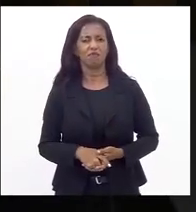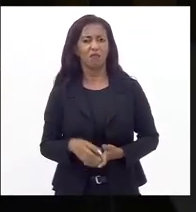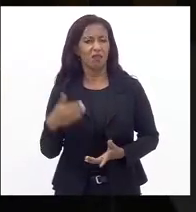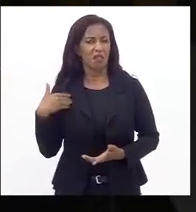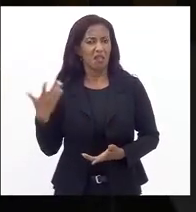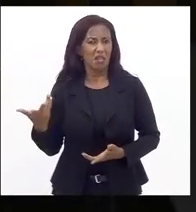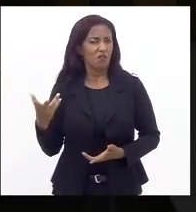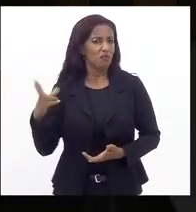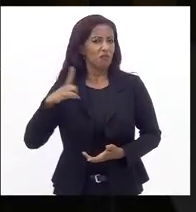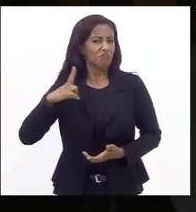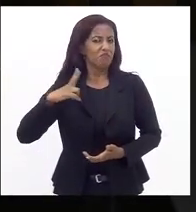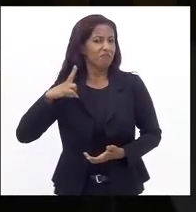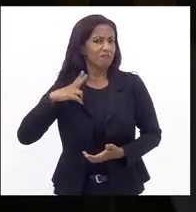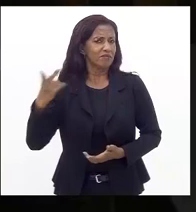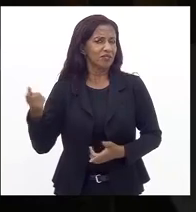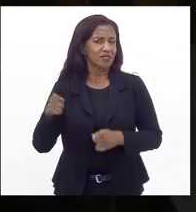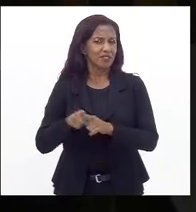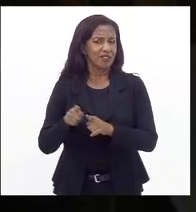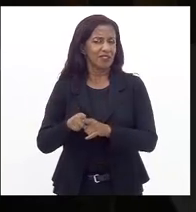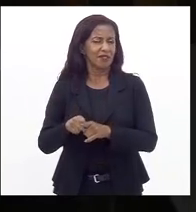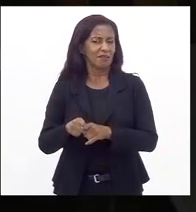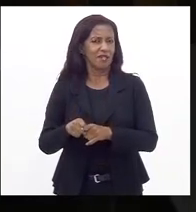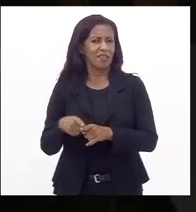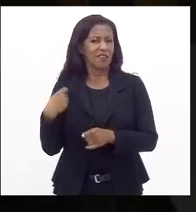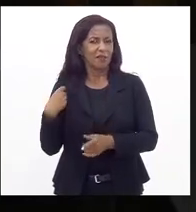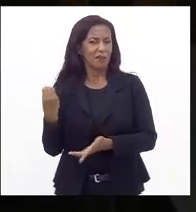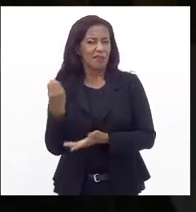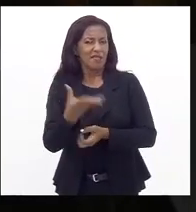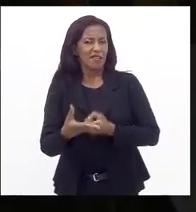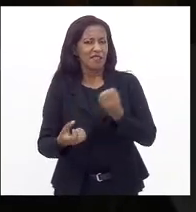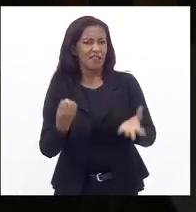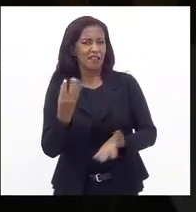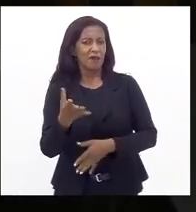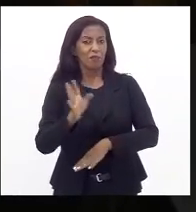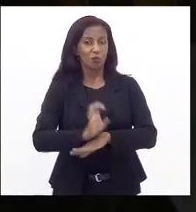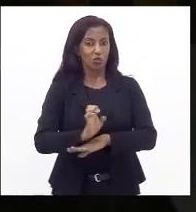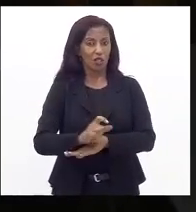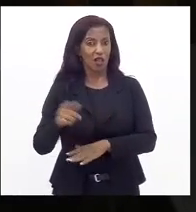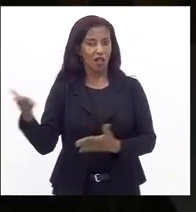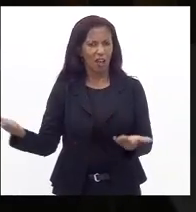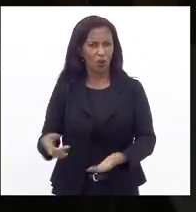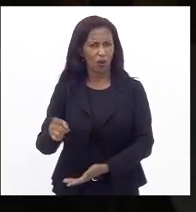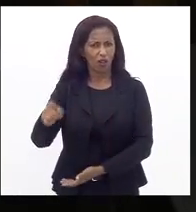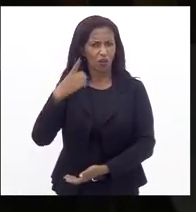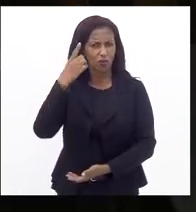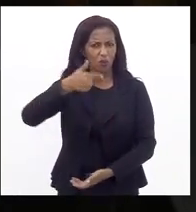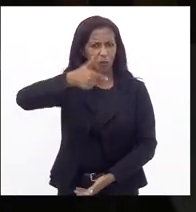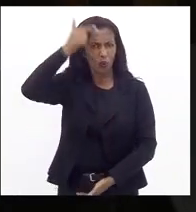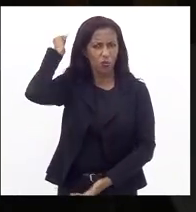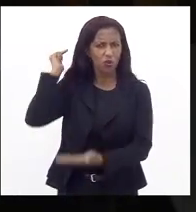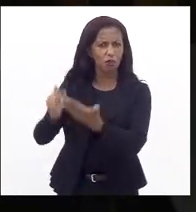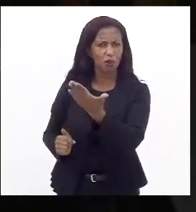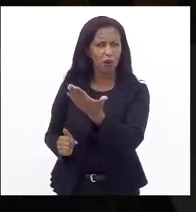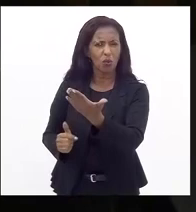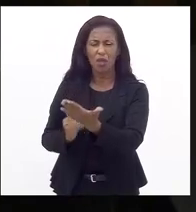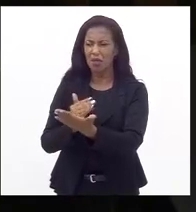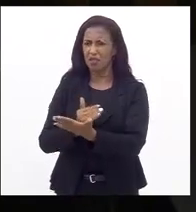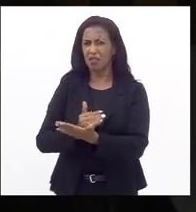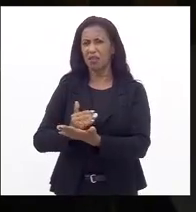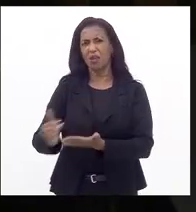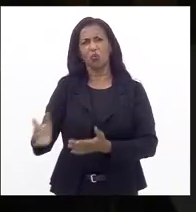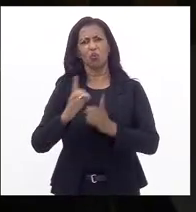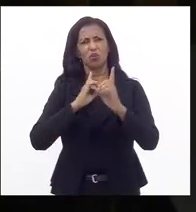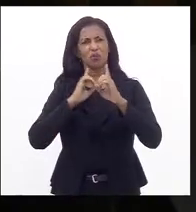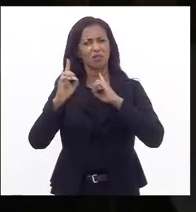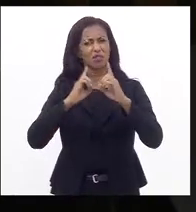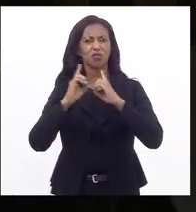ver né se ativa privada eu gerei riqueza que o estado agora o deputado nos Paulo tá aqui desde o início dessa discussão